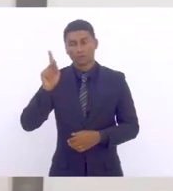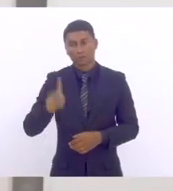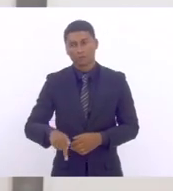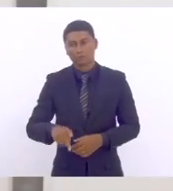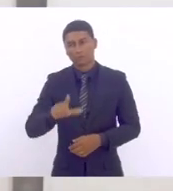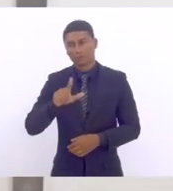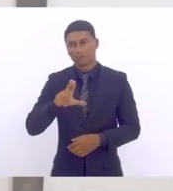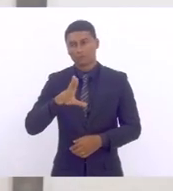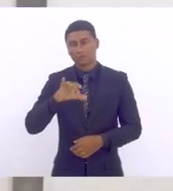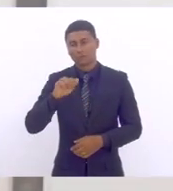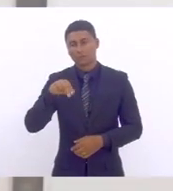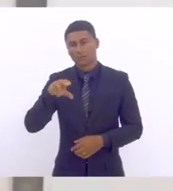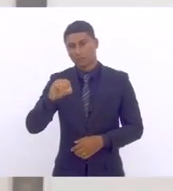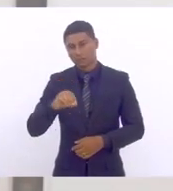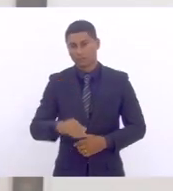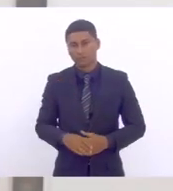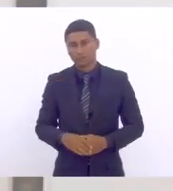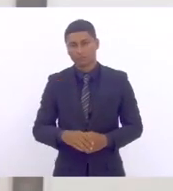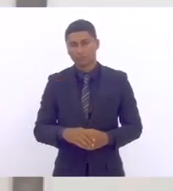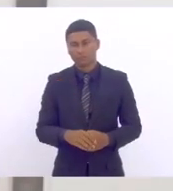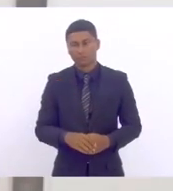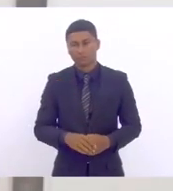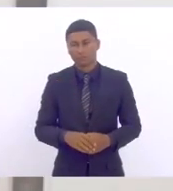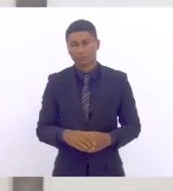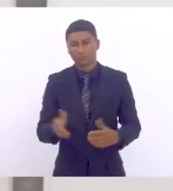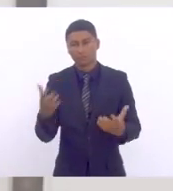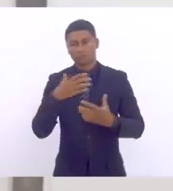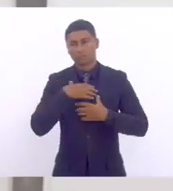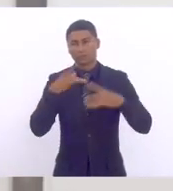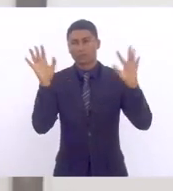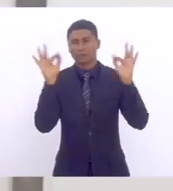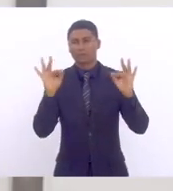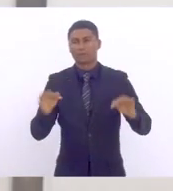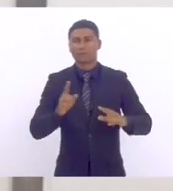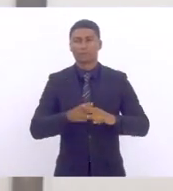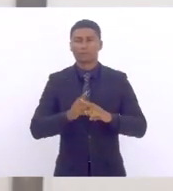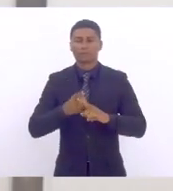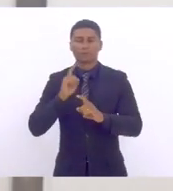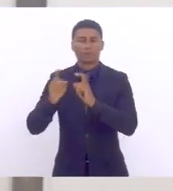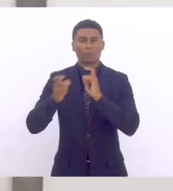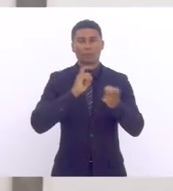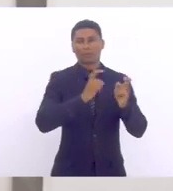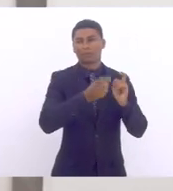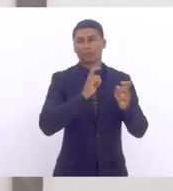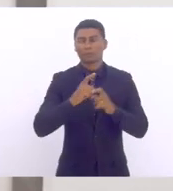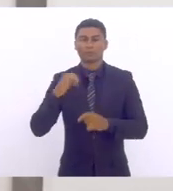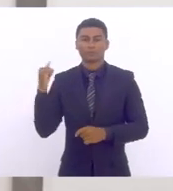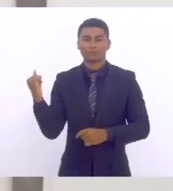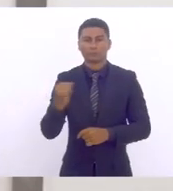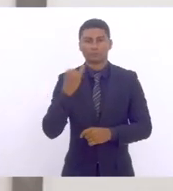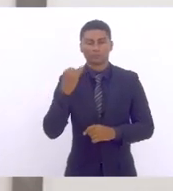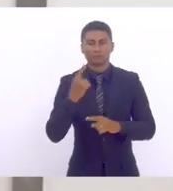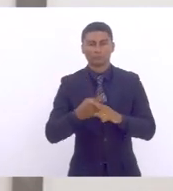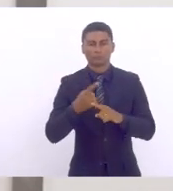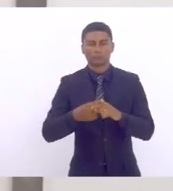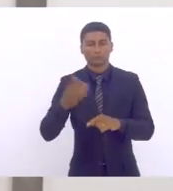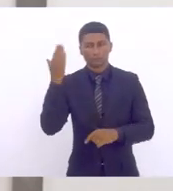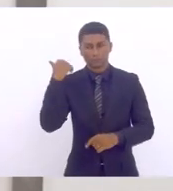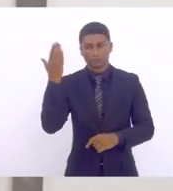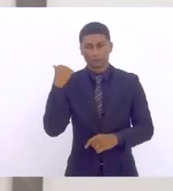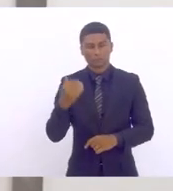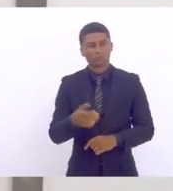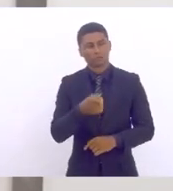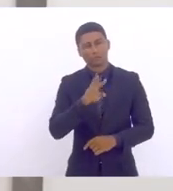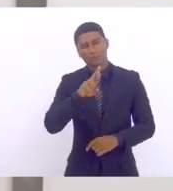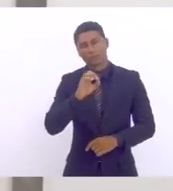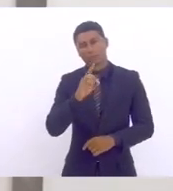Bandeira. Eu fico extremamente feliz desse debate aqui agora estar sendo levado a público, que há tempos atrás, não sei se o promotor Rodrigo